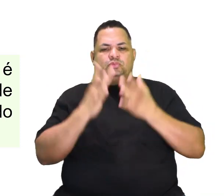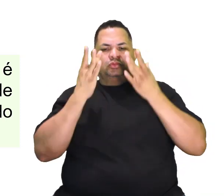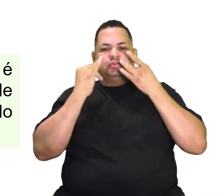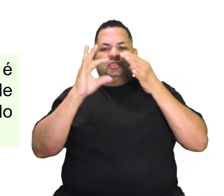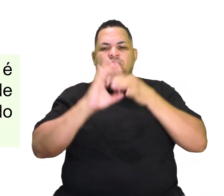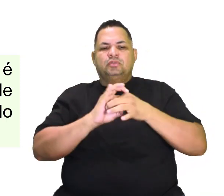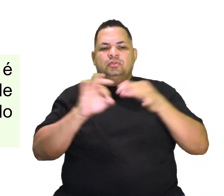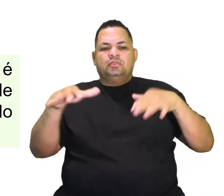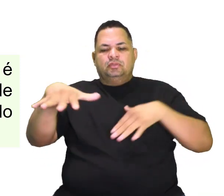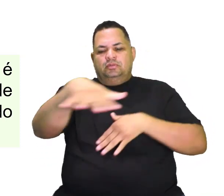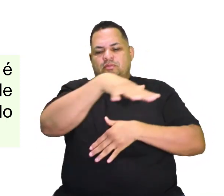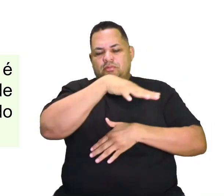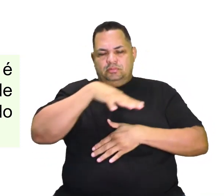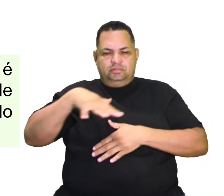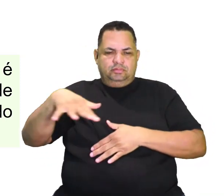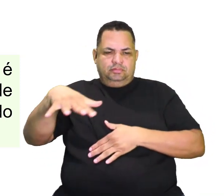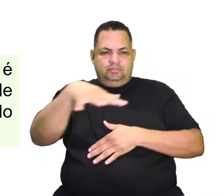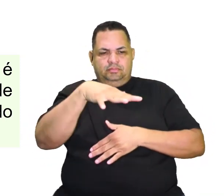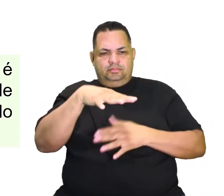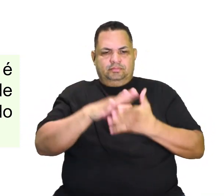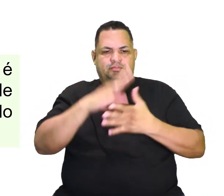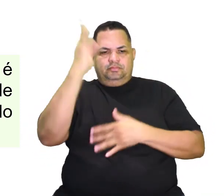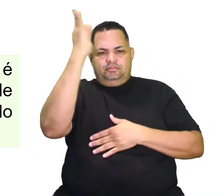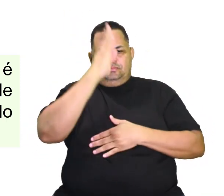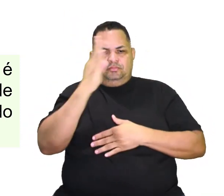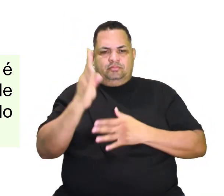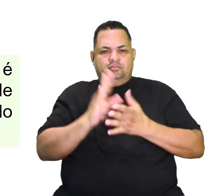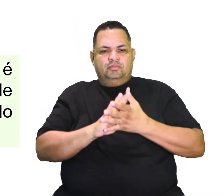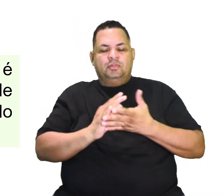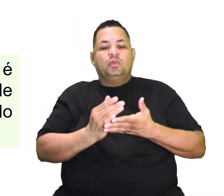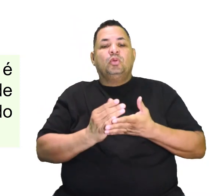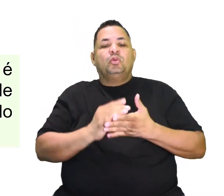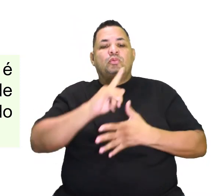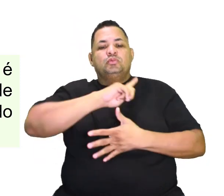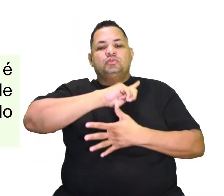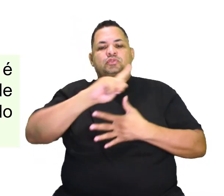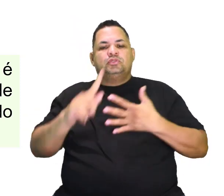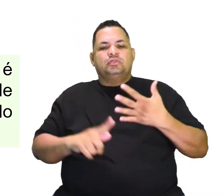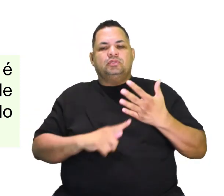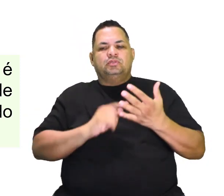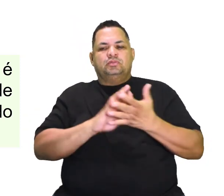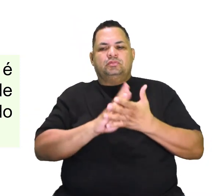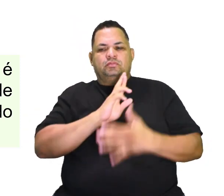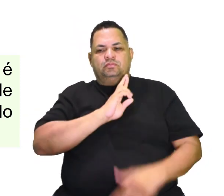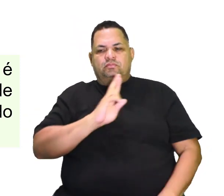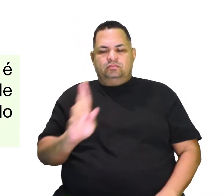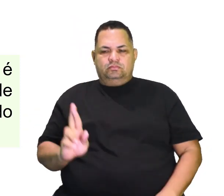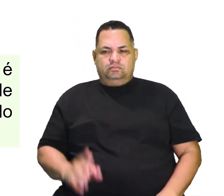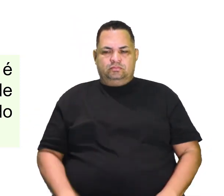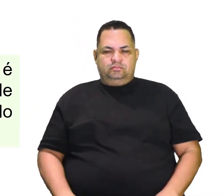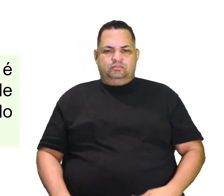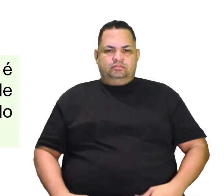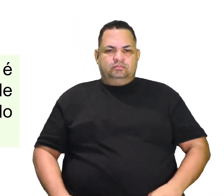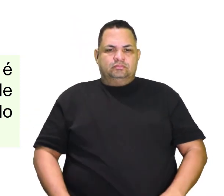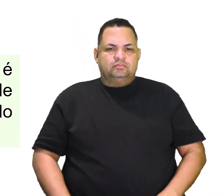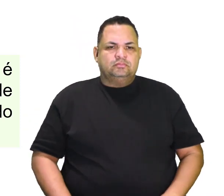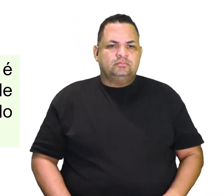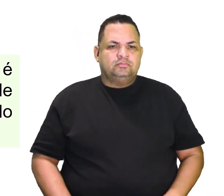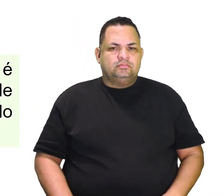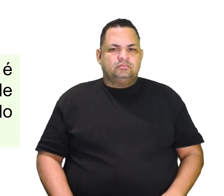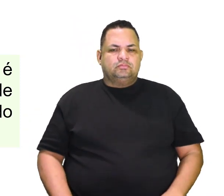sacro, certo? Que é tema religioso. Então, estudante, algumas